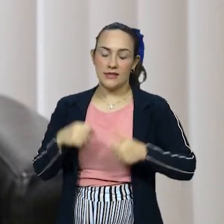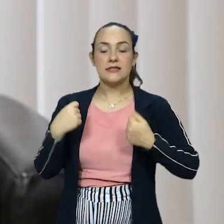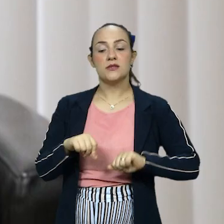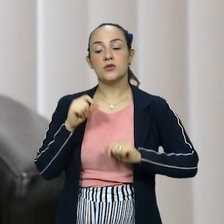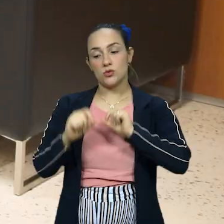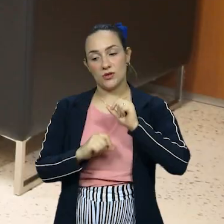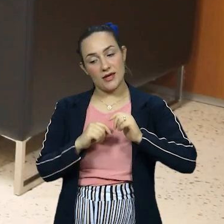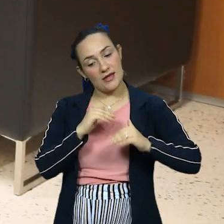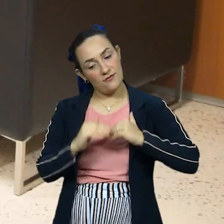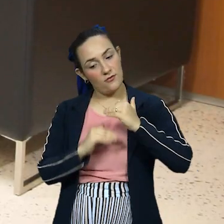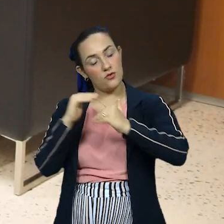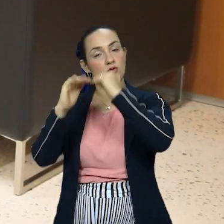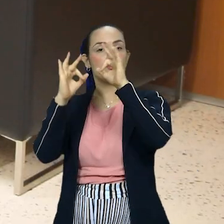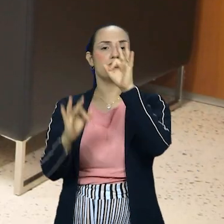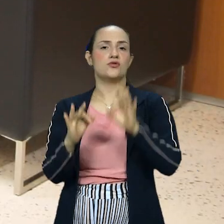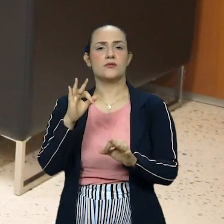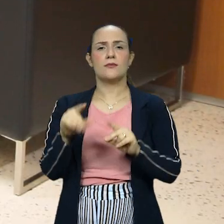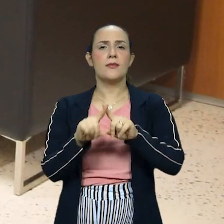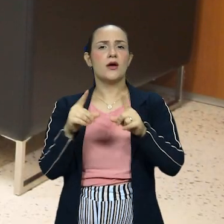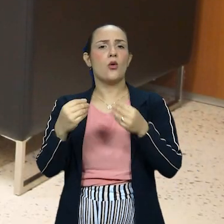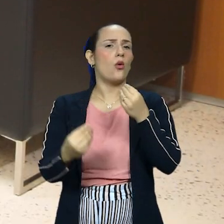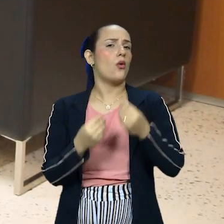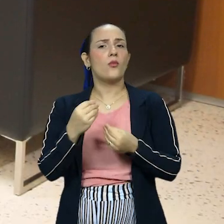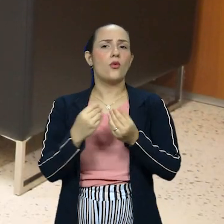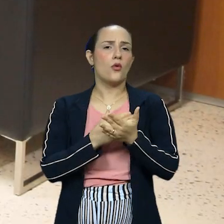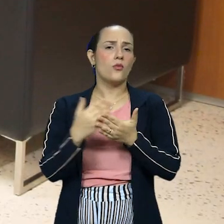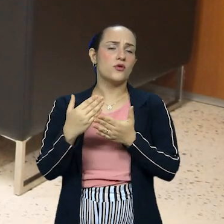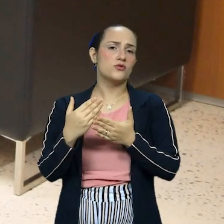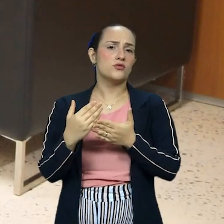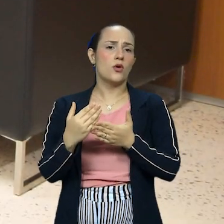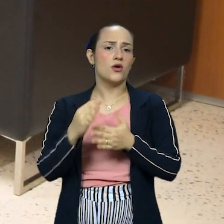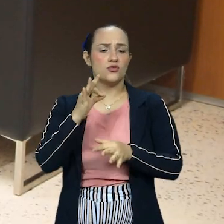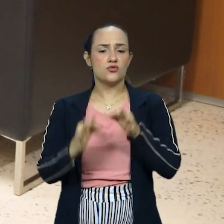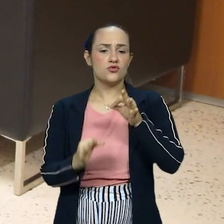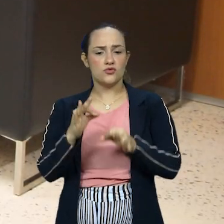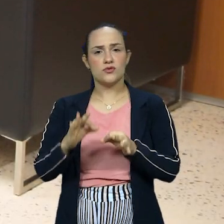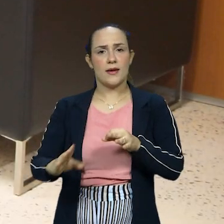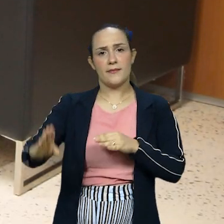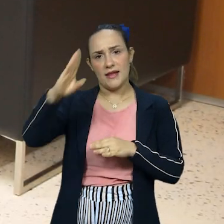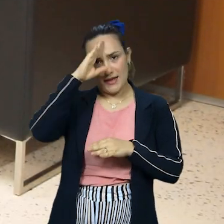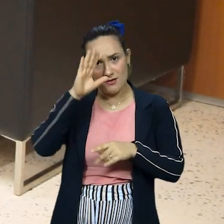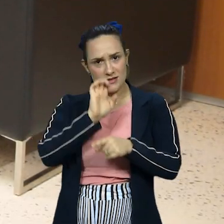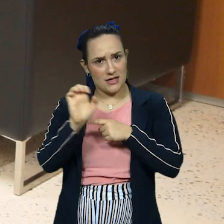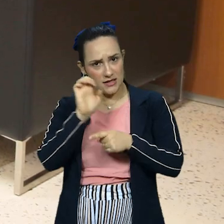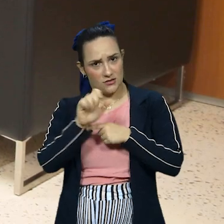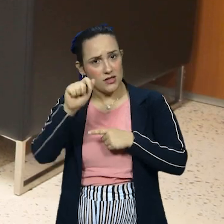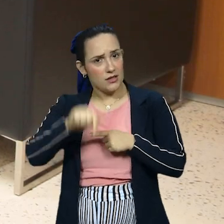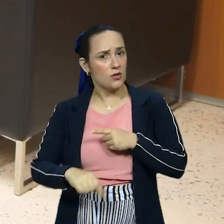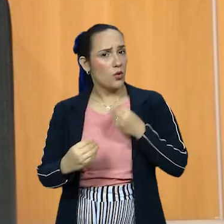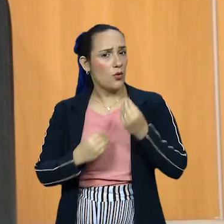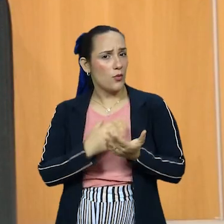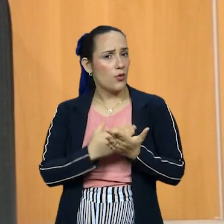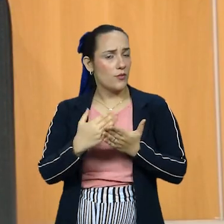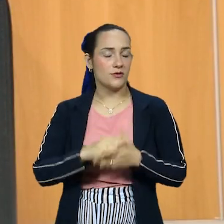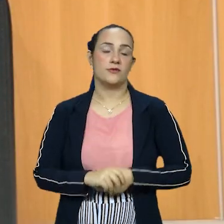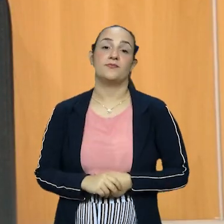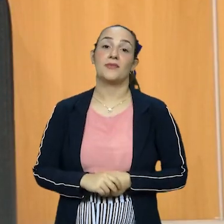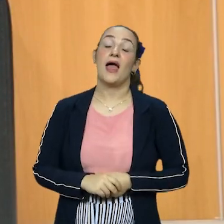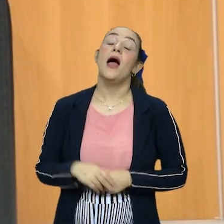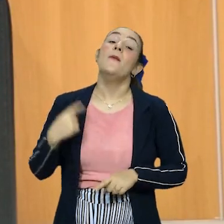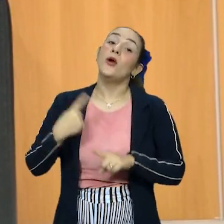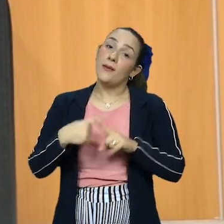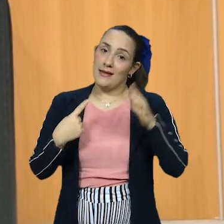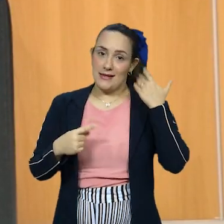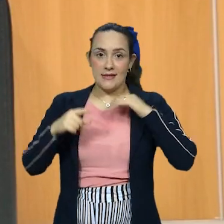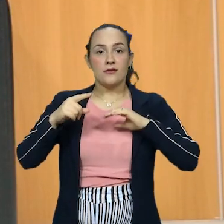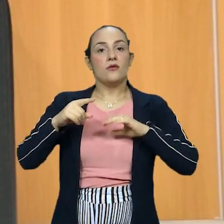de evolução, na verdade. E sendo assim, quando foi criada a Justiça Militar Estadual? A Justiça Militar Estadual, ela veio com a